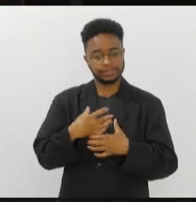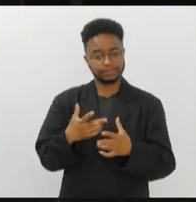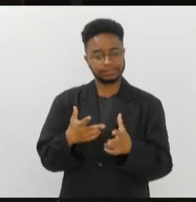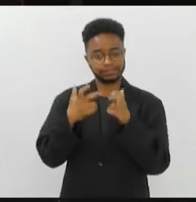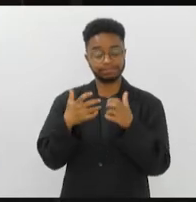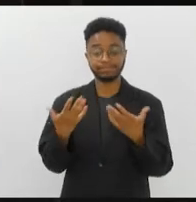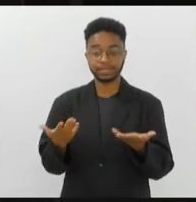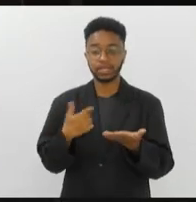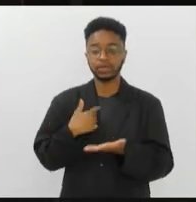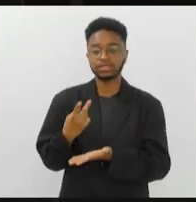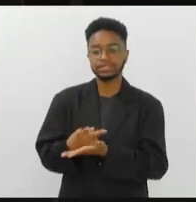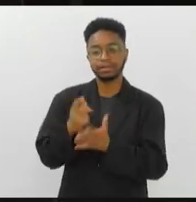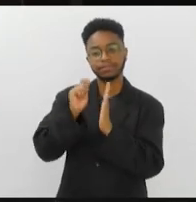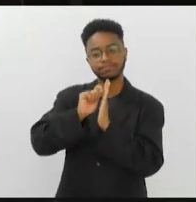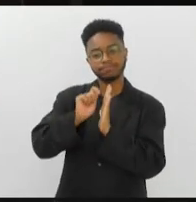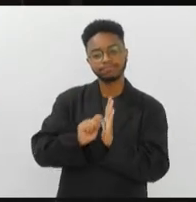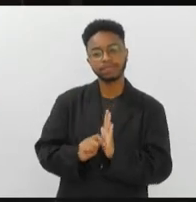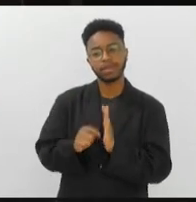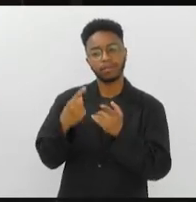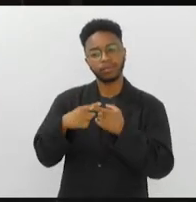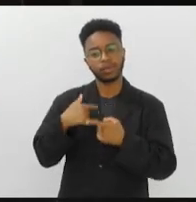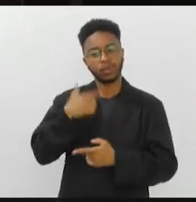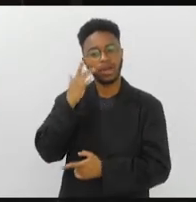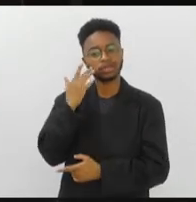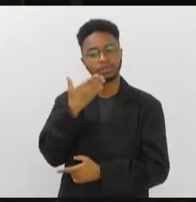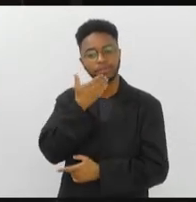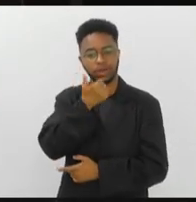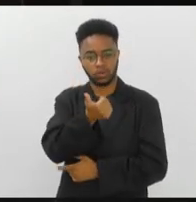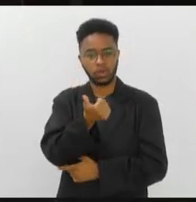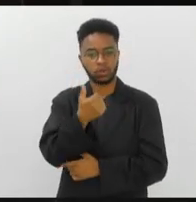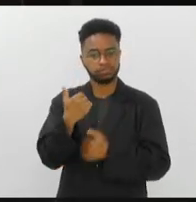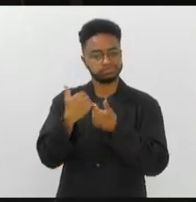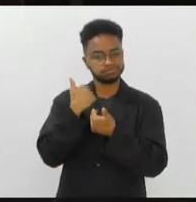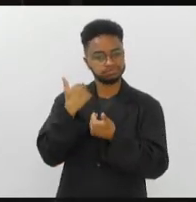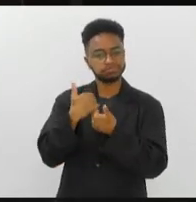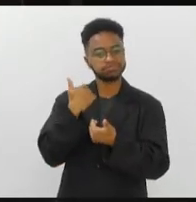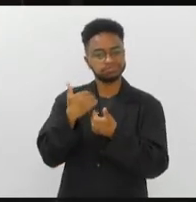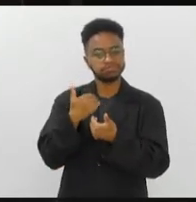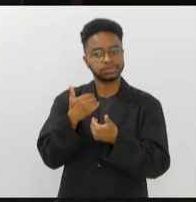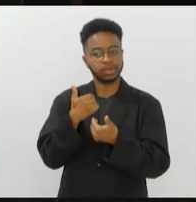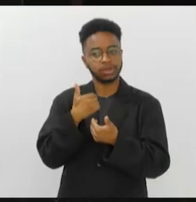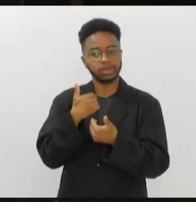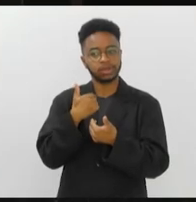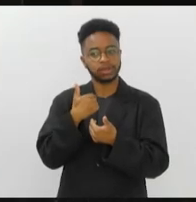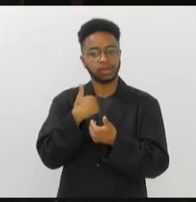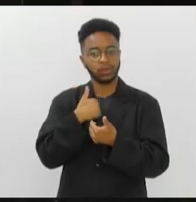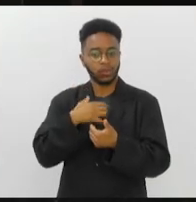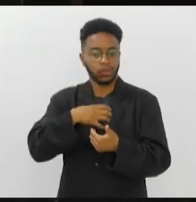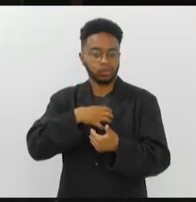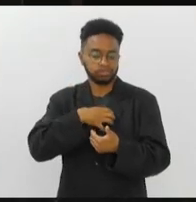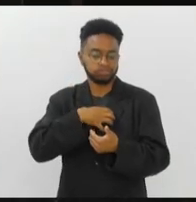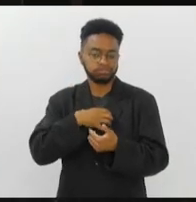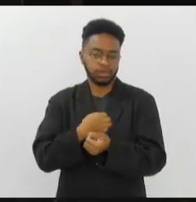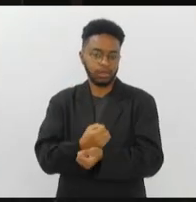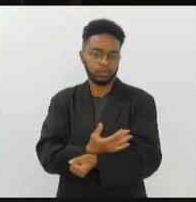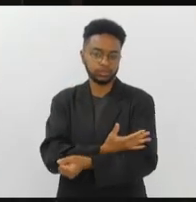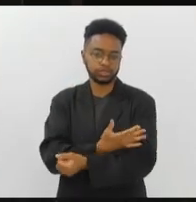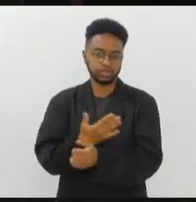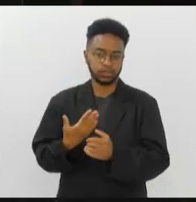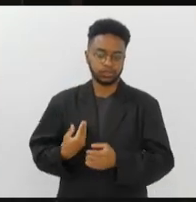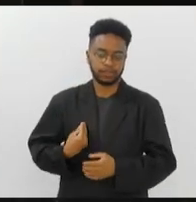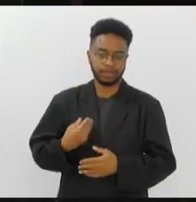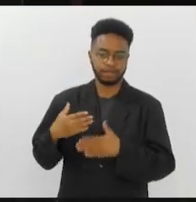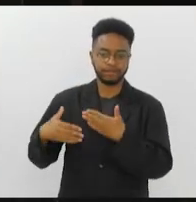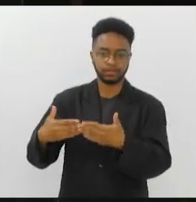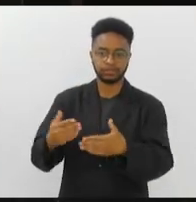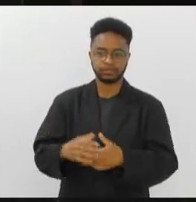sempre escrevendo, porque eu acho que é melhor para que me oriente aí nessa emoção toda que a vida tem me trazido.